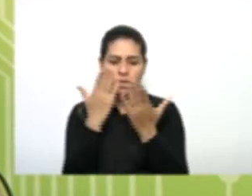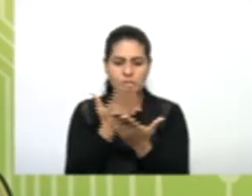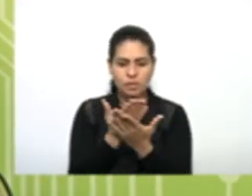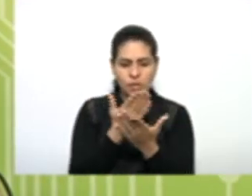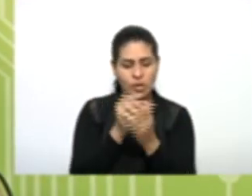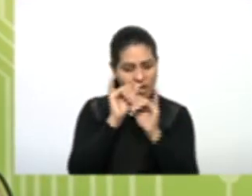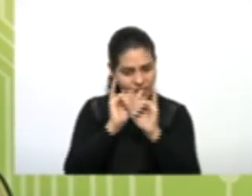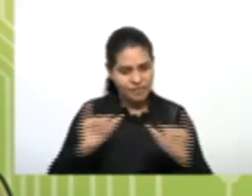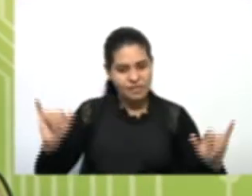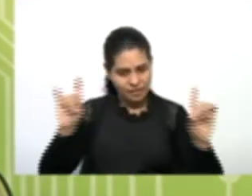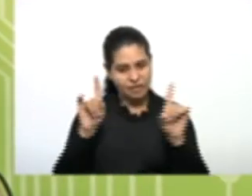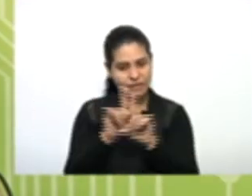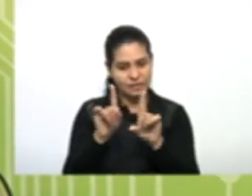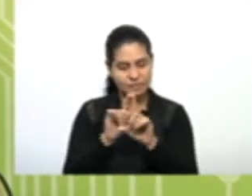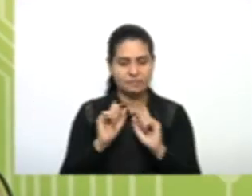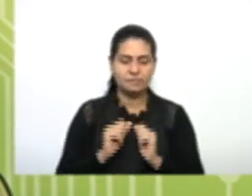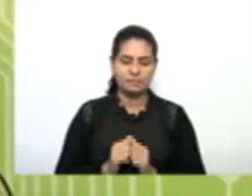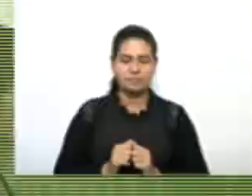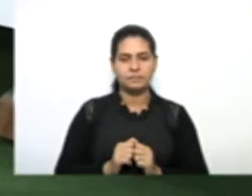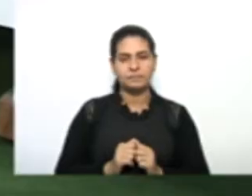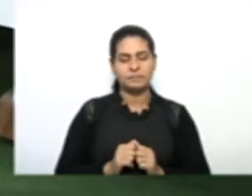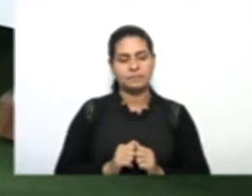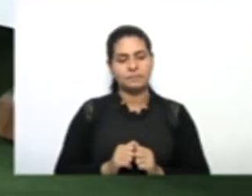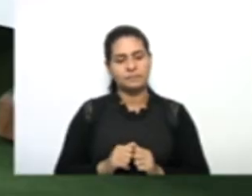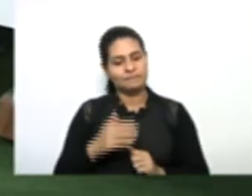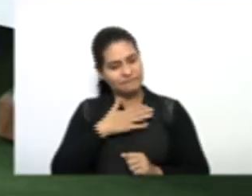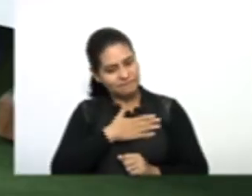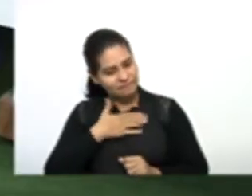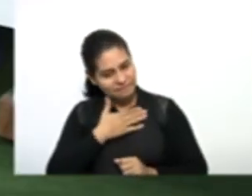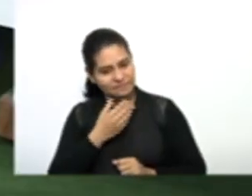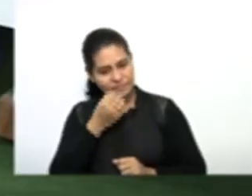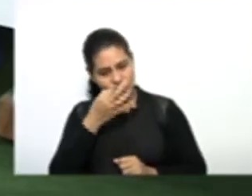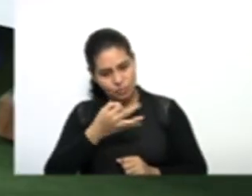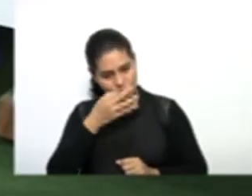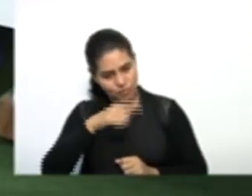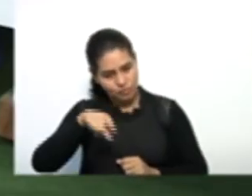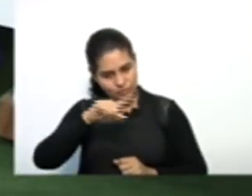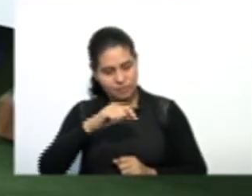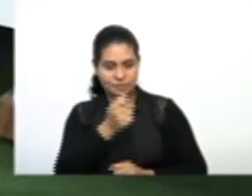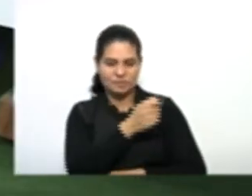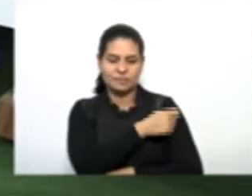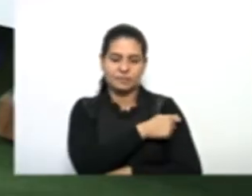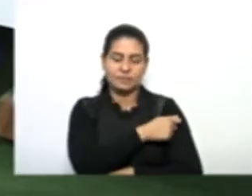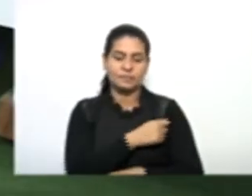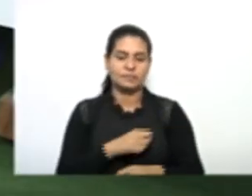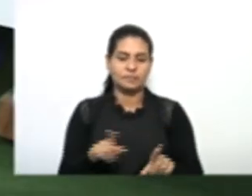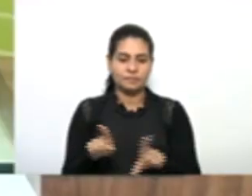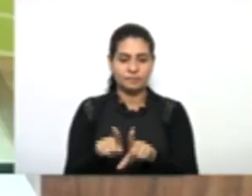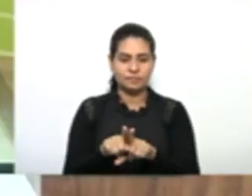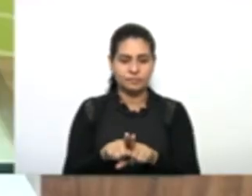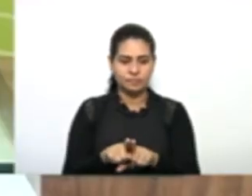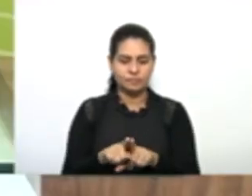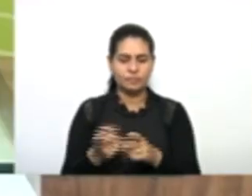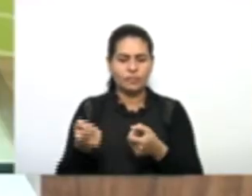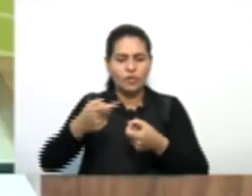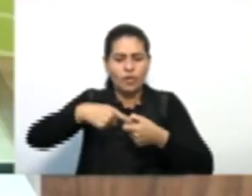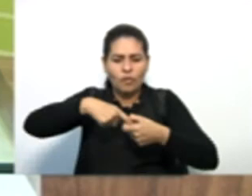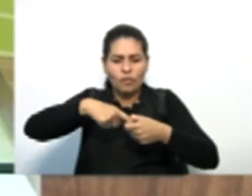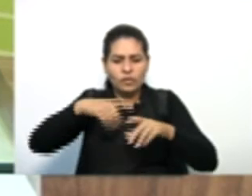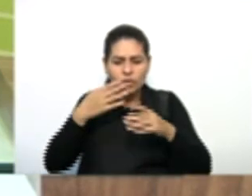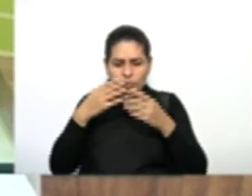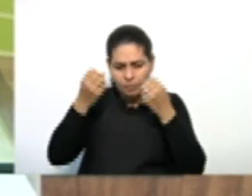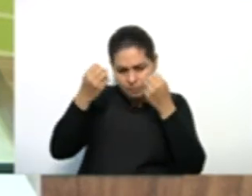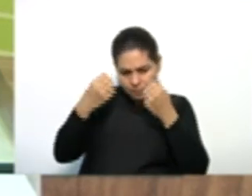ler e comentar aqui, né, professor? Exatamente, gostaríamos muito de comentar aqui as respostas dos nossos alunos. Só retornando aqui um